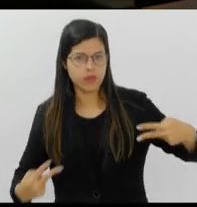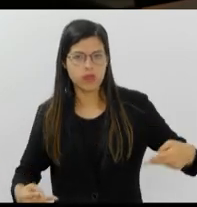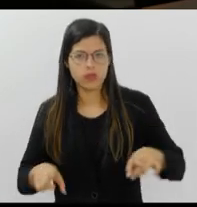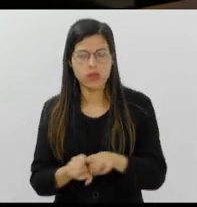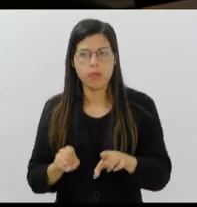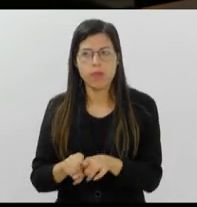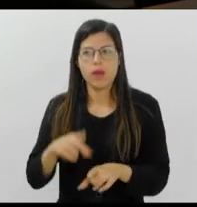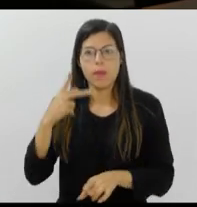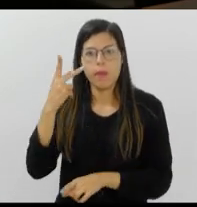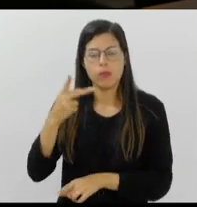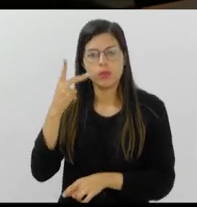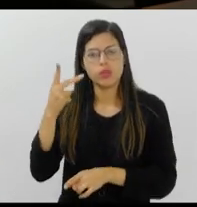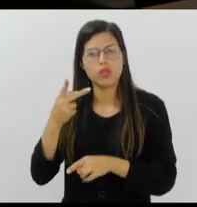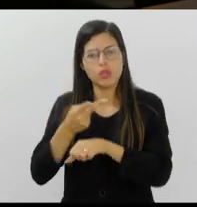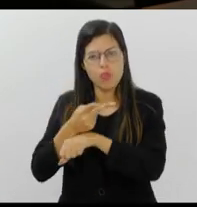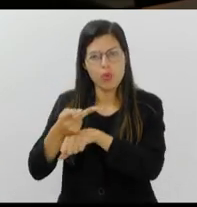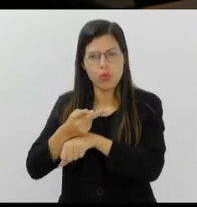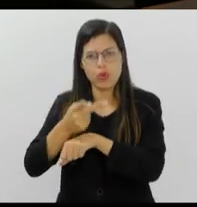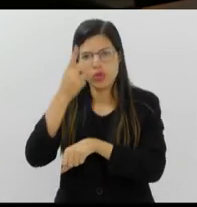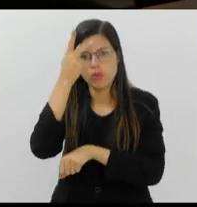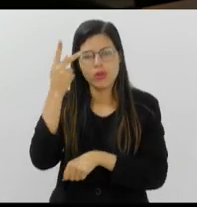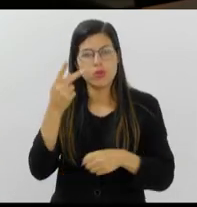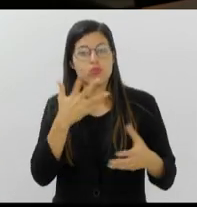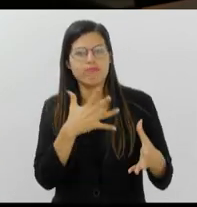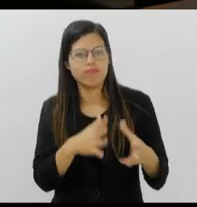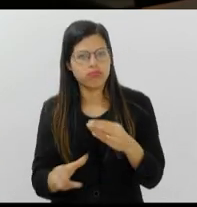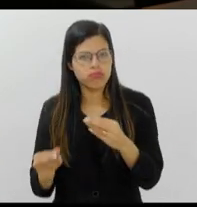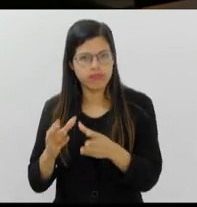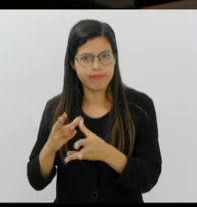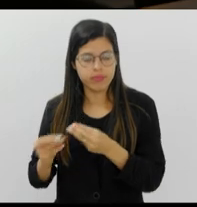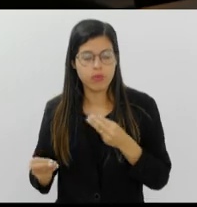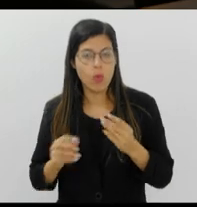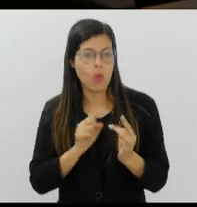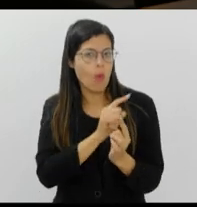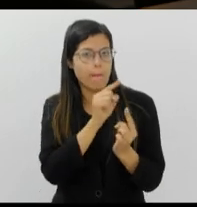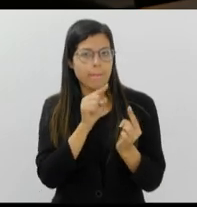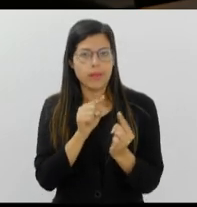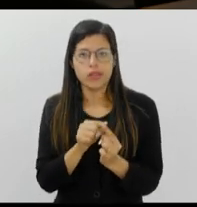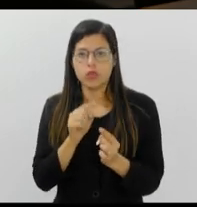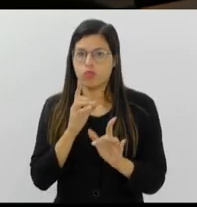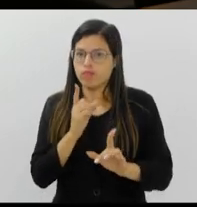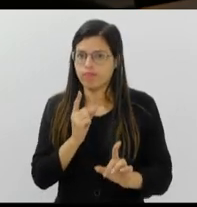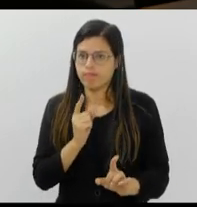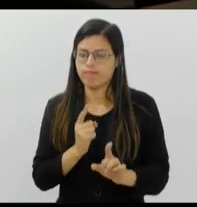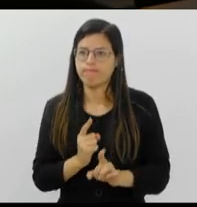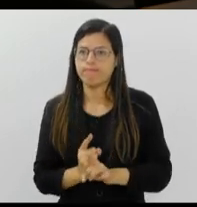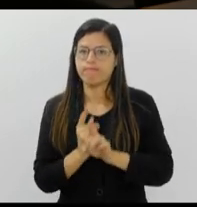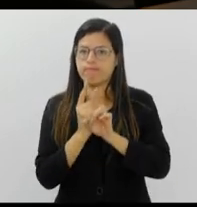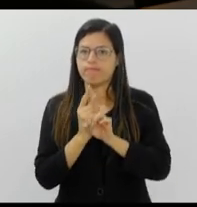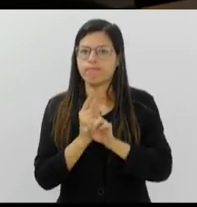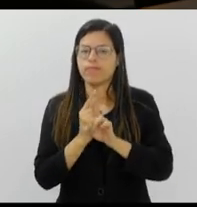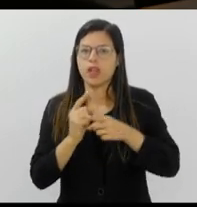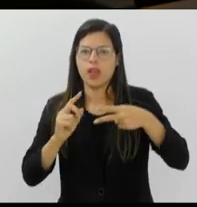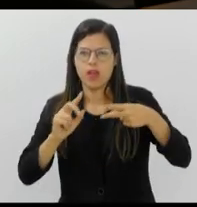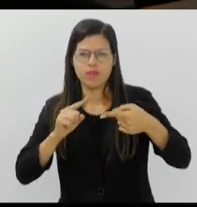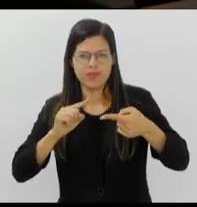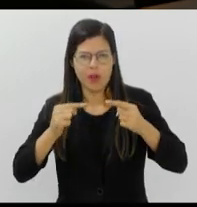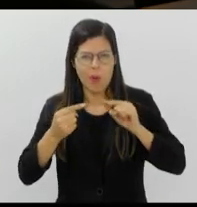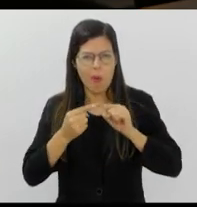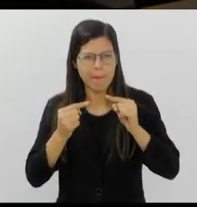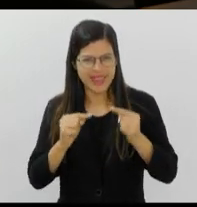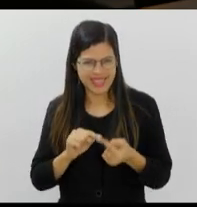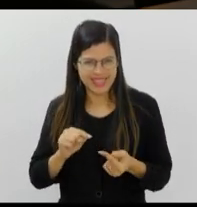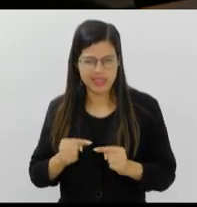estadual de busca de pessoas desaparecidas. O objetivo é identificar e encontrar, através do cruzamento de material genético ou